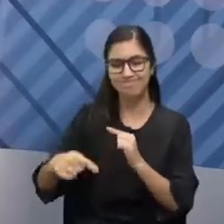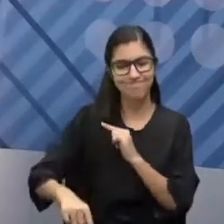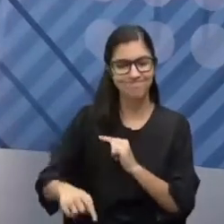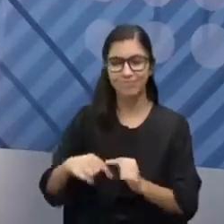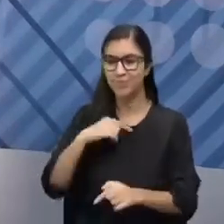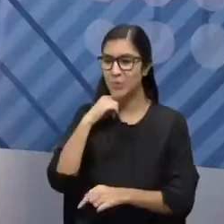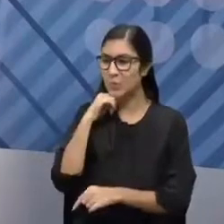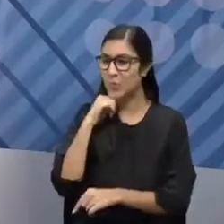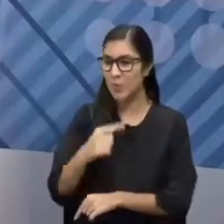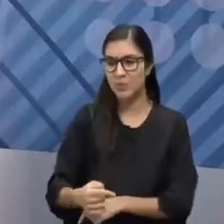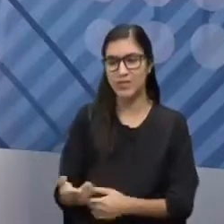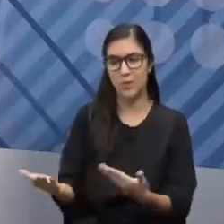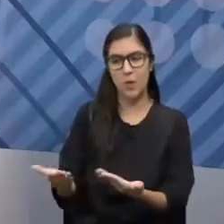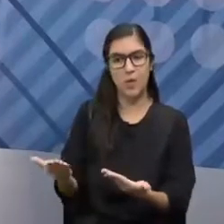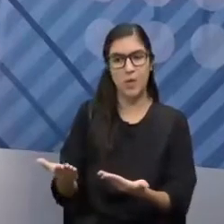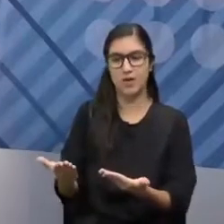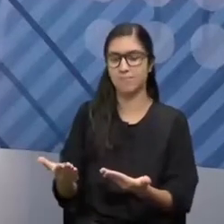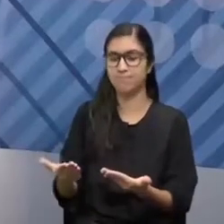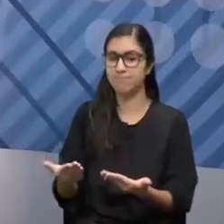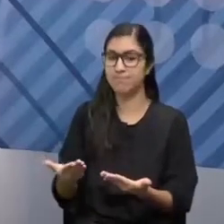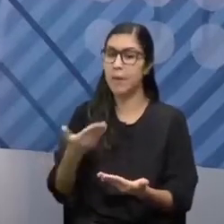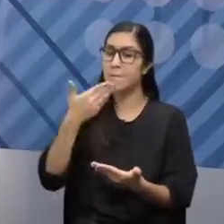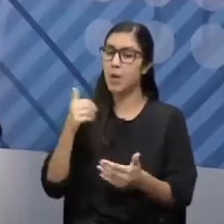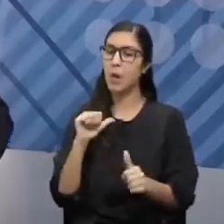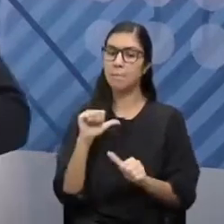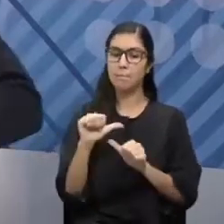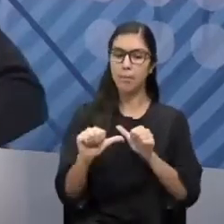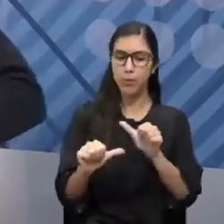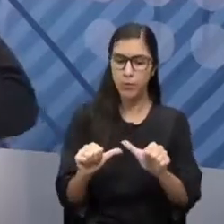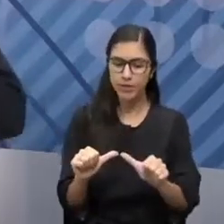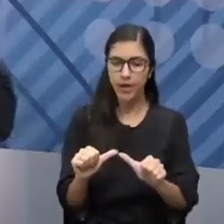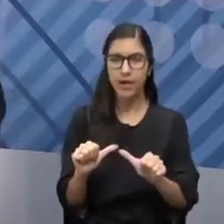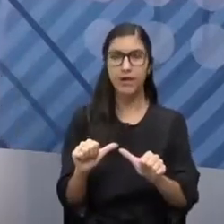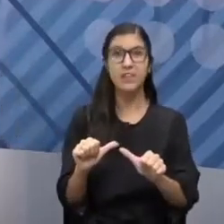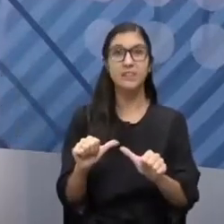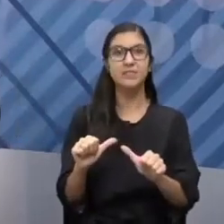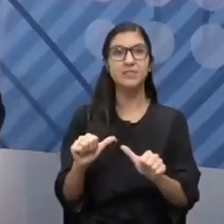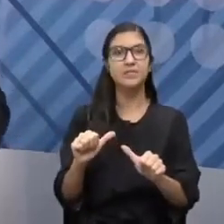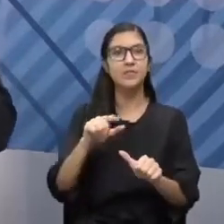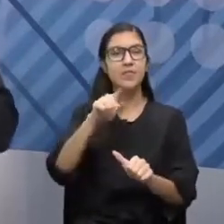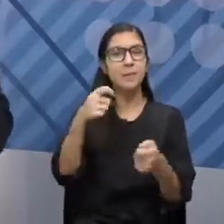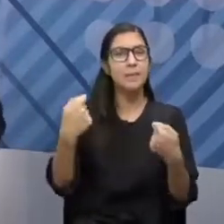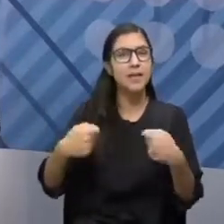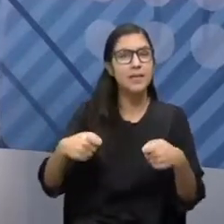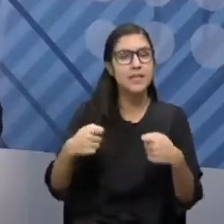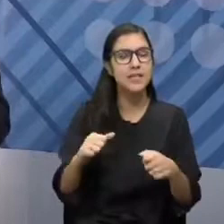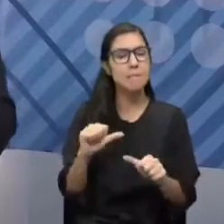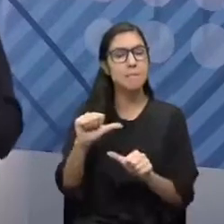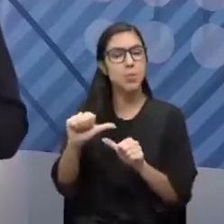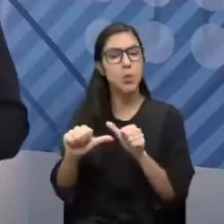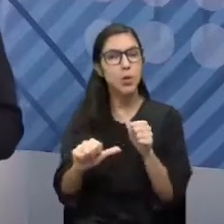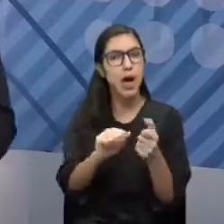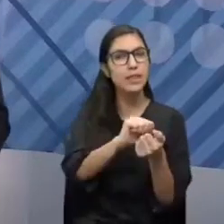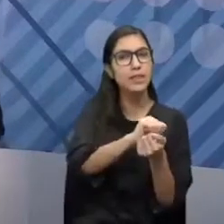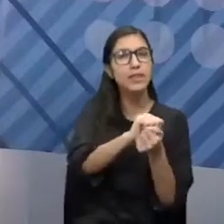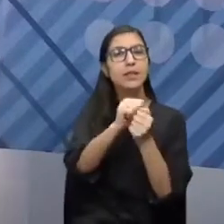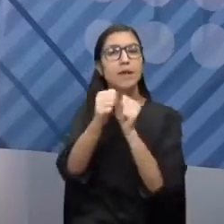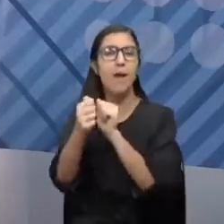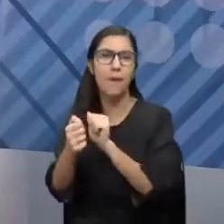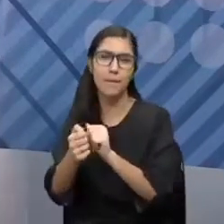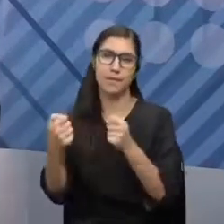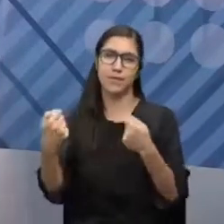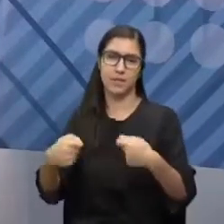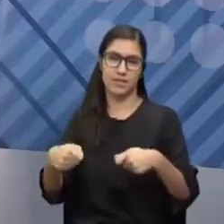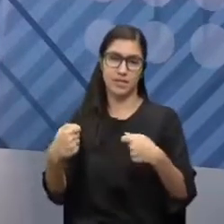está dando certo neste momento, vou modificar. Ter essa capacidade, essa resiliência profissional de